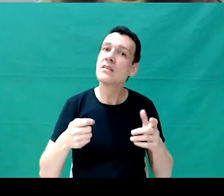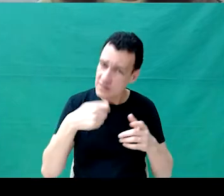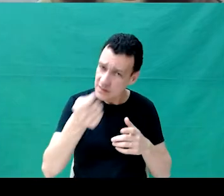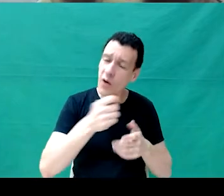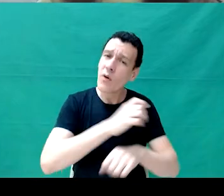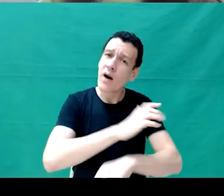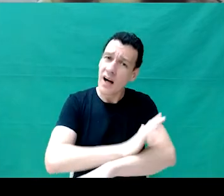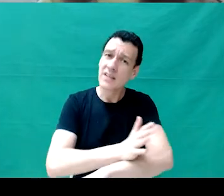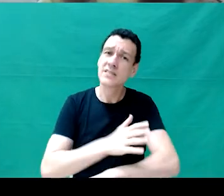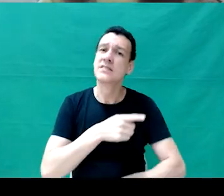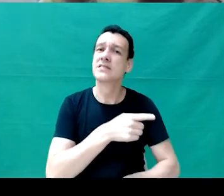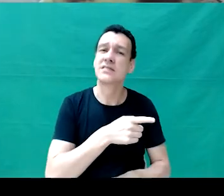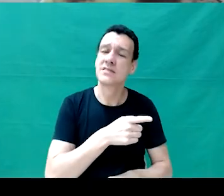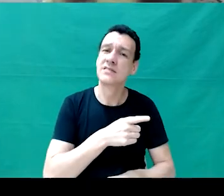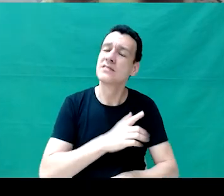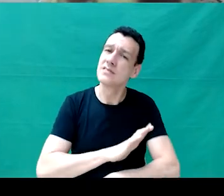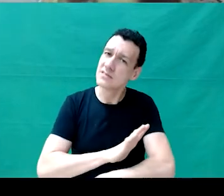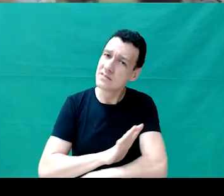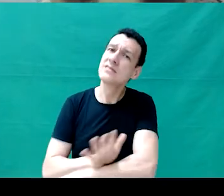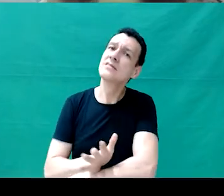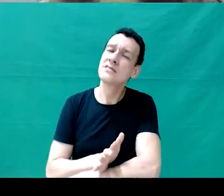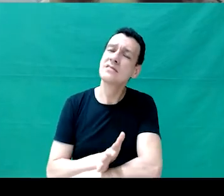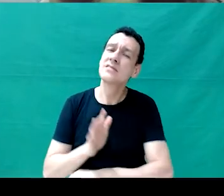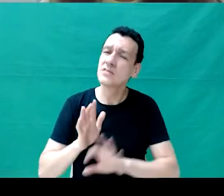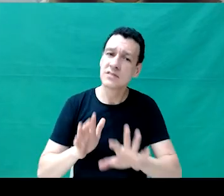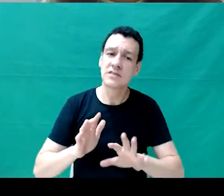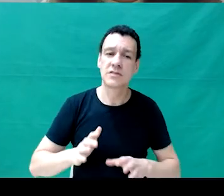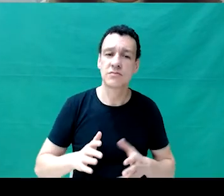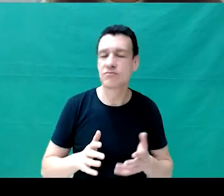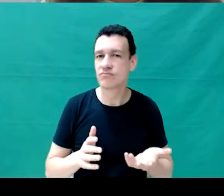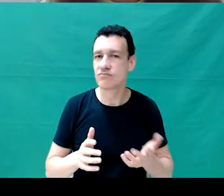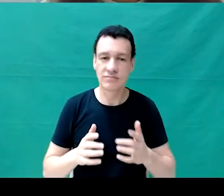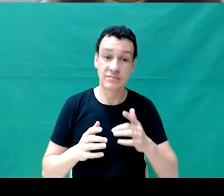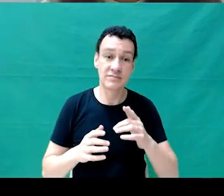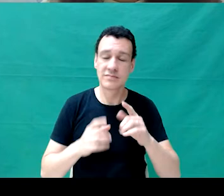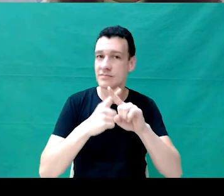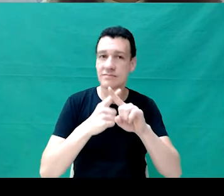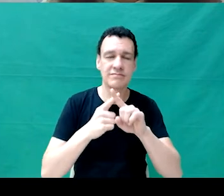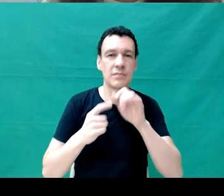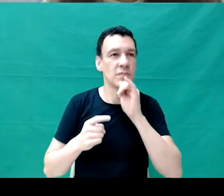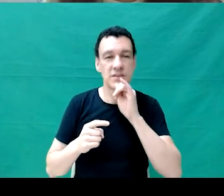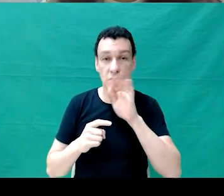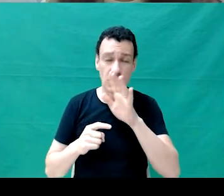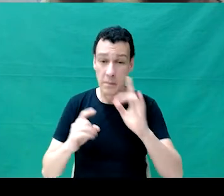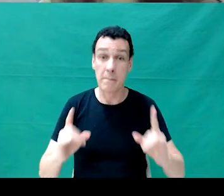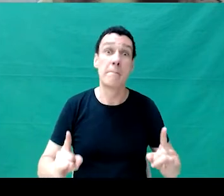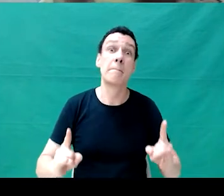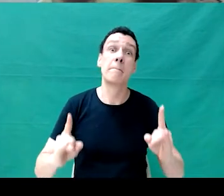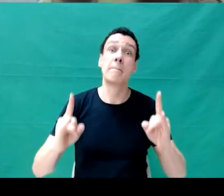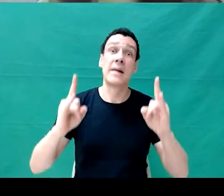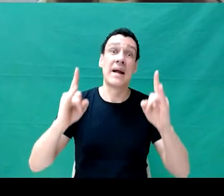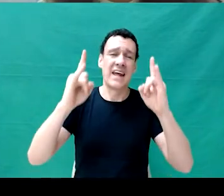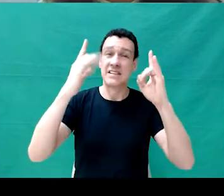racista, porque você não, sei lá, não pega um prédio incrível, maravilhoso, de